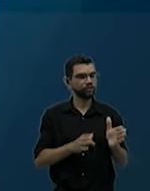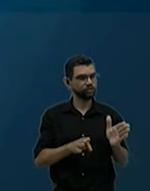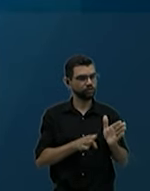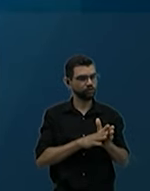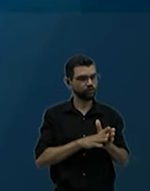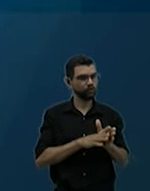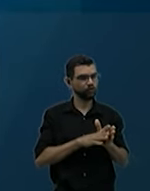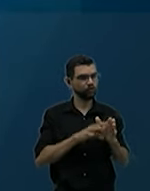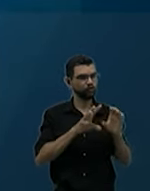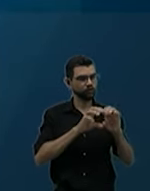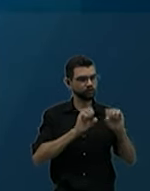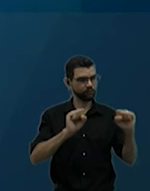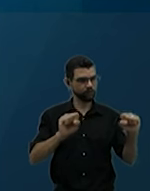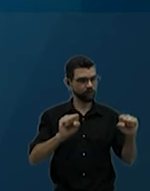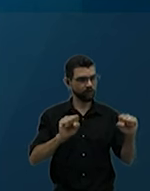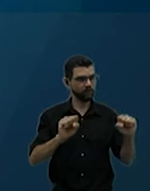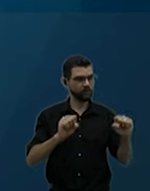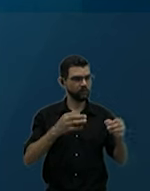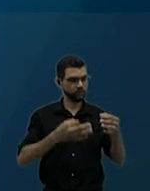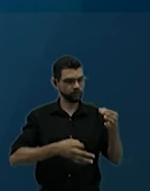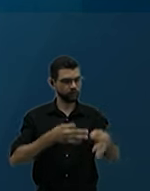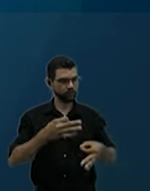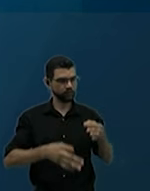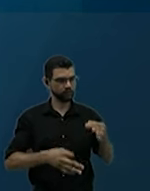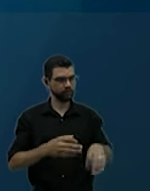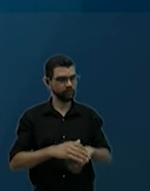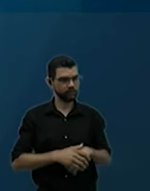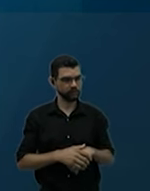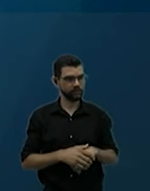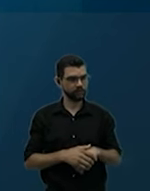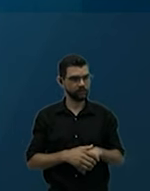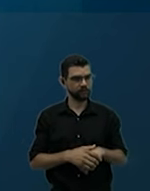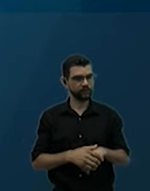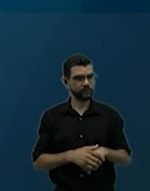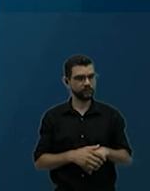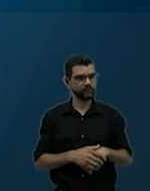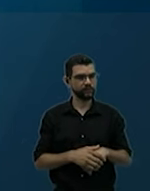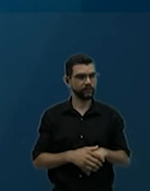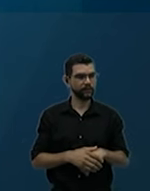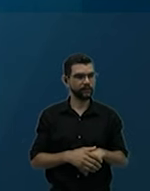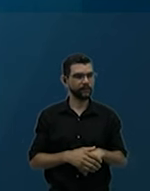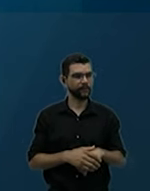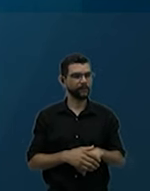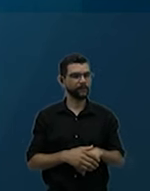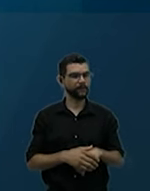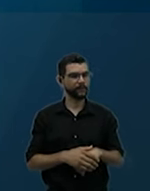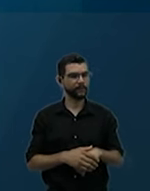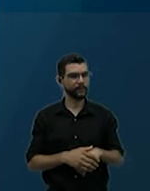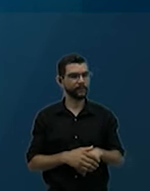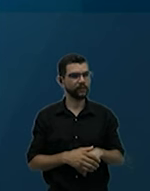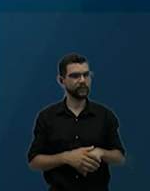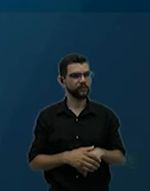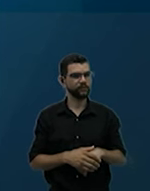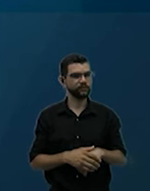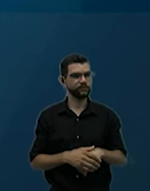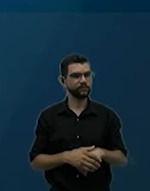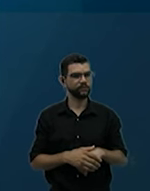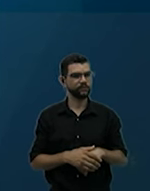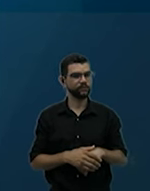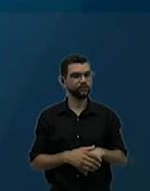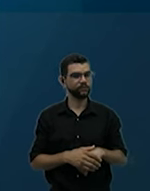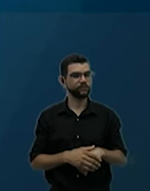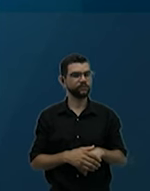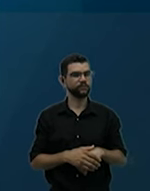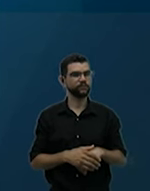mas independentemente desses processos, o que cumpre aqui frisar é o quão uníssona,